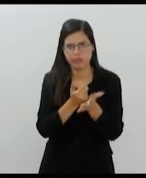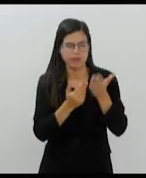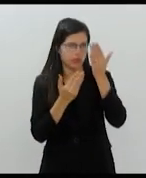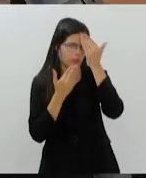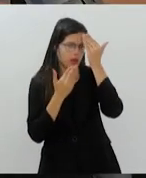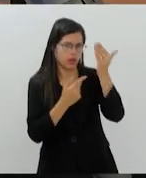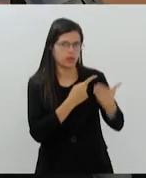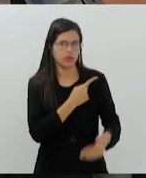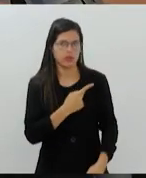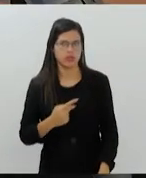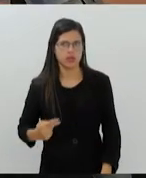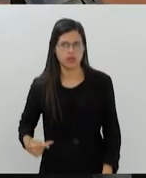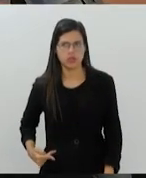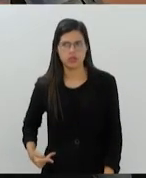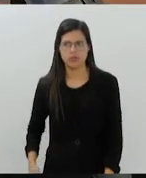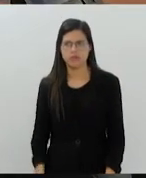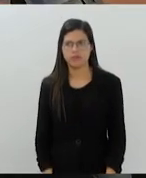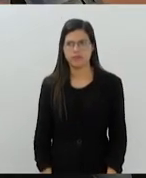presidente.